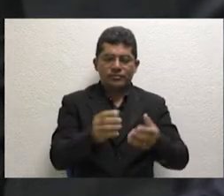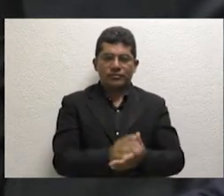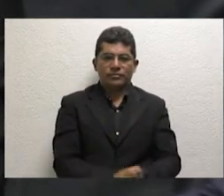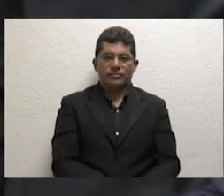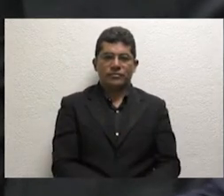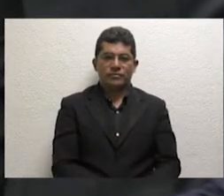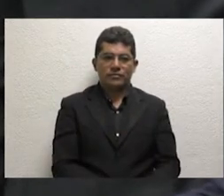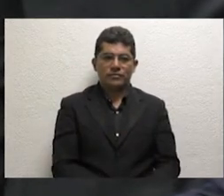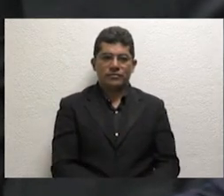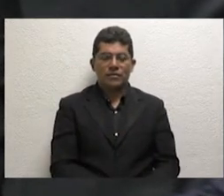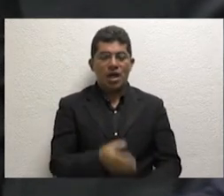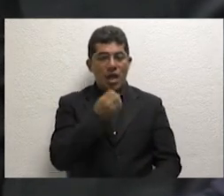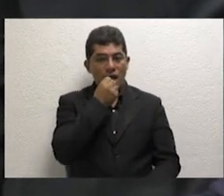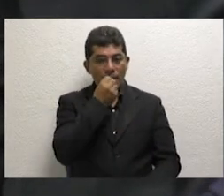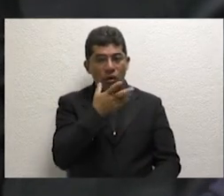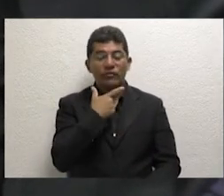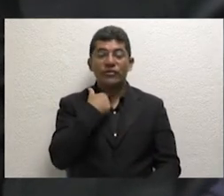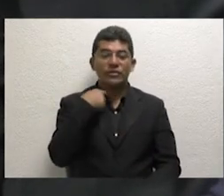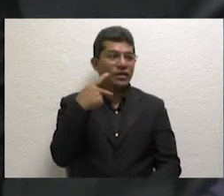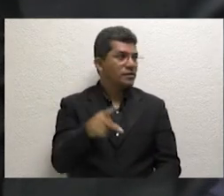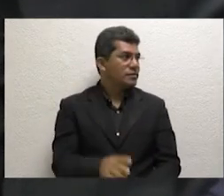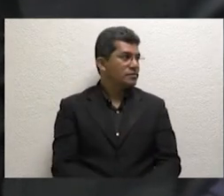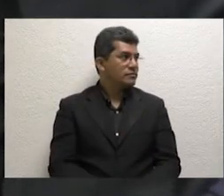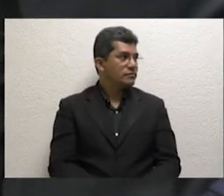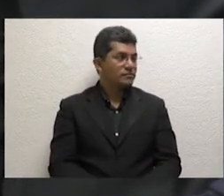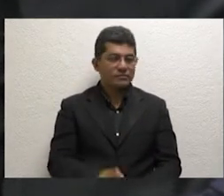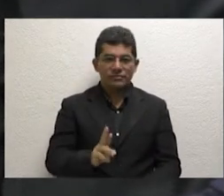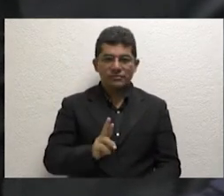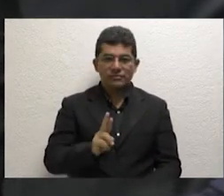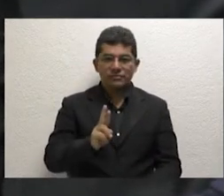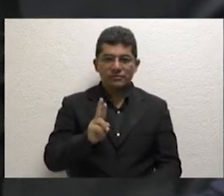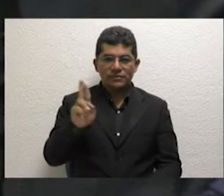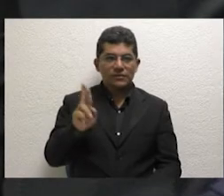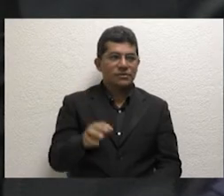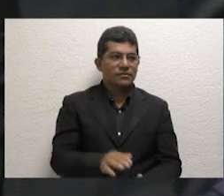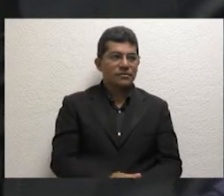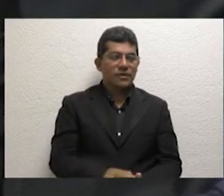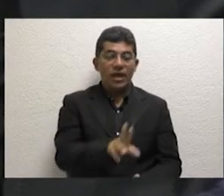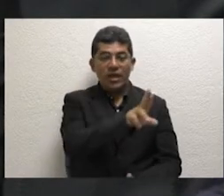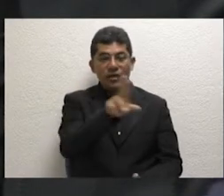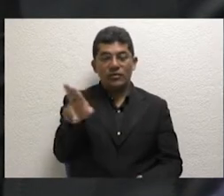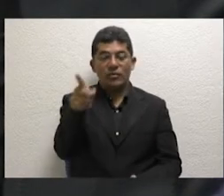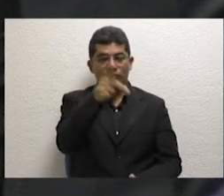ceder a boa vontade em ouvidos em nome do professor